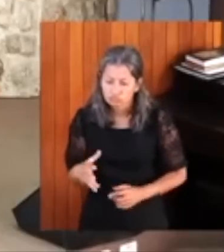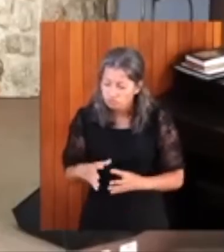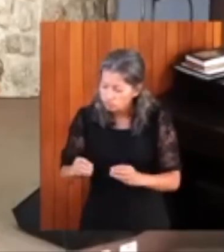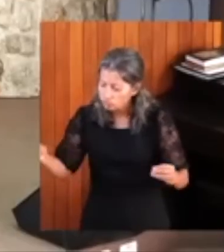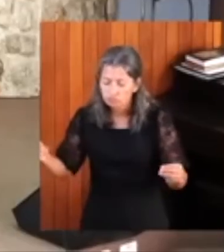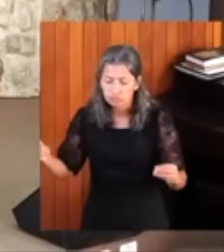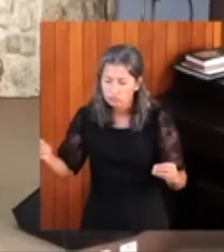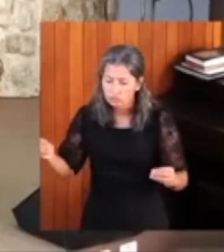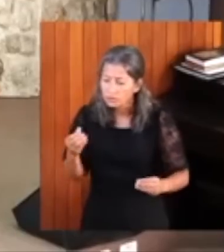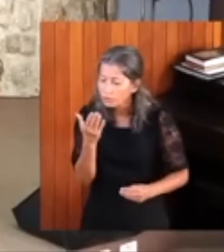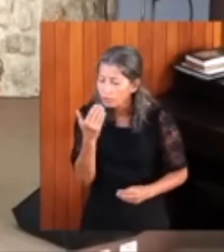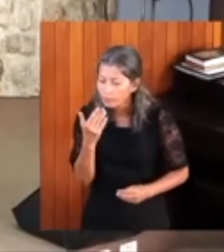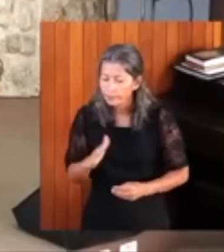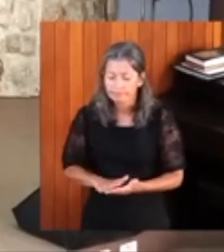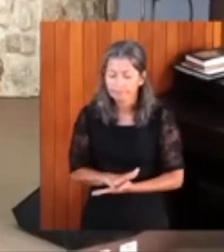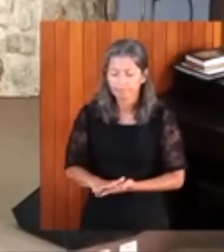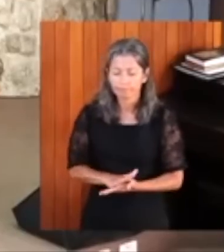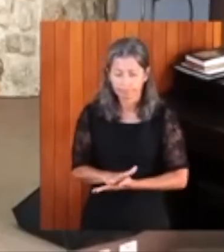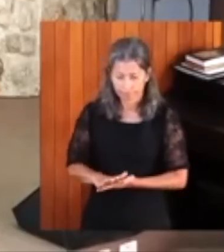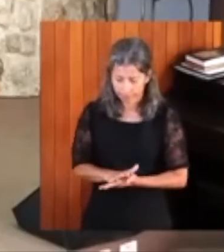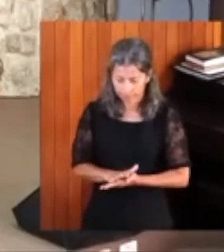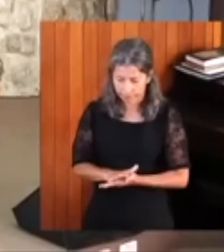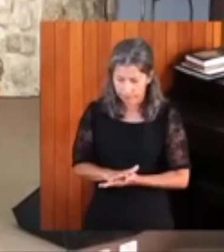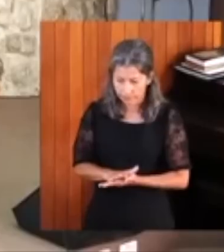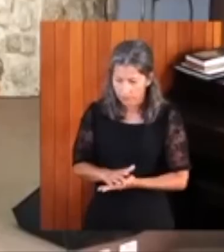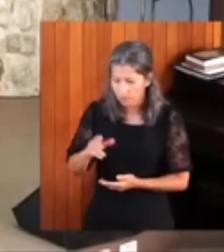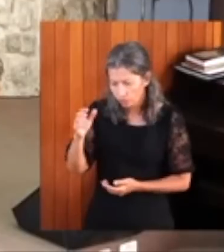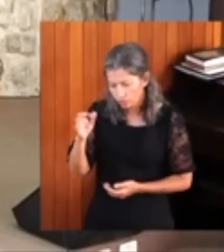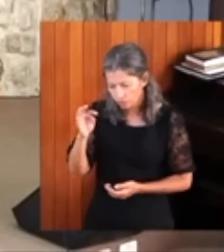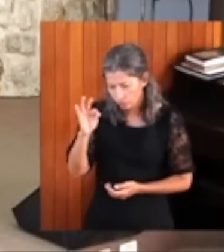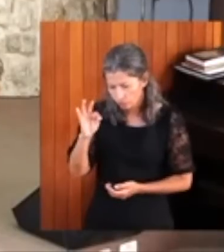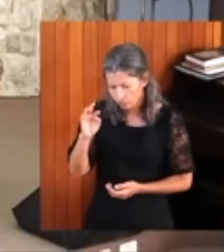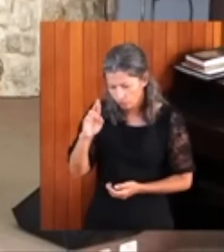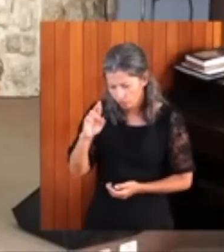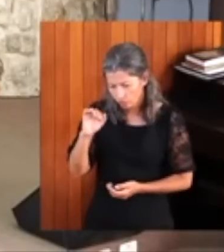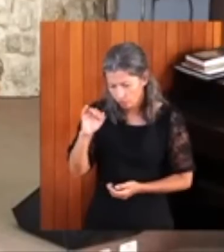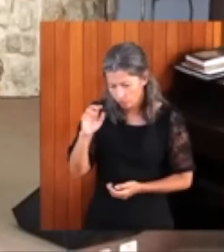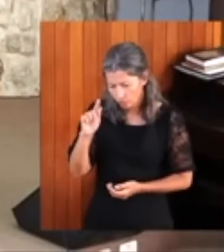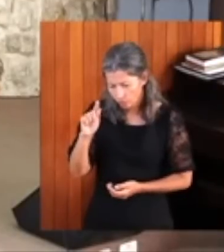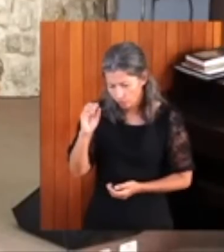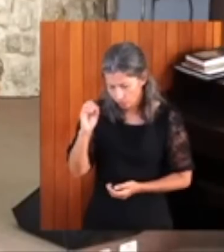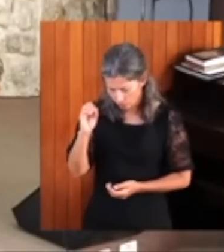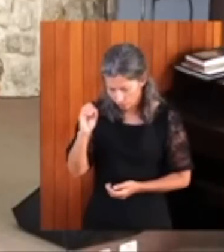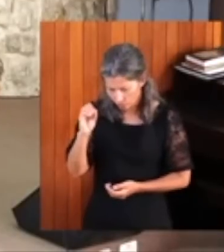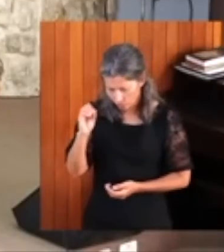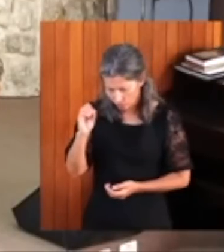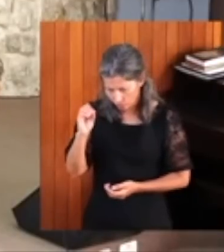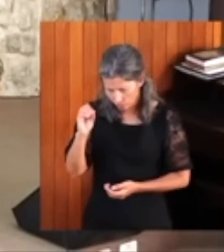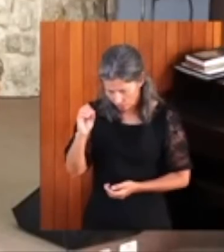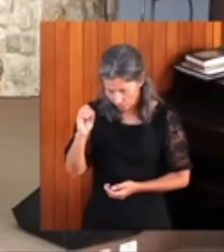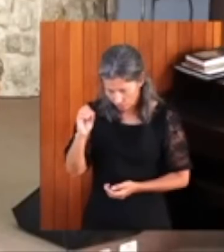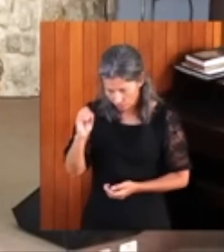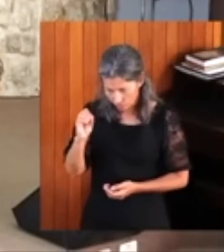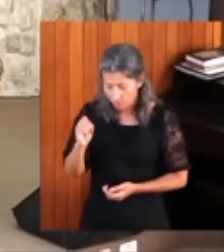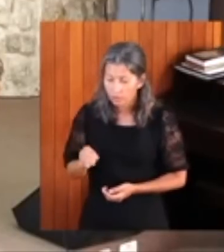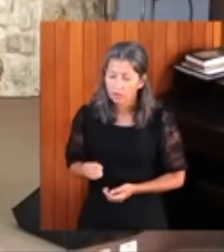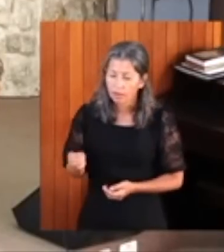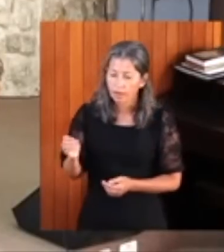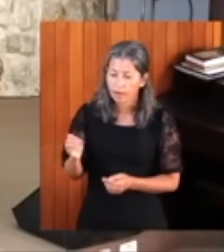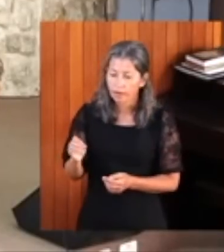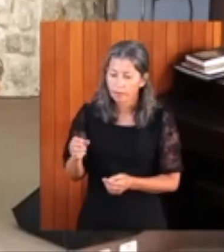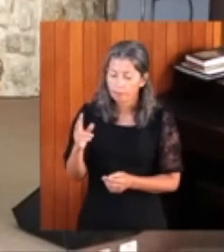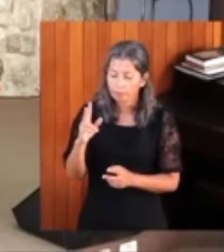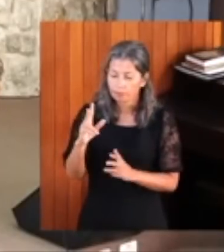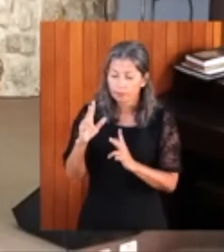mais esse alimento, né? E o trigo, ele remete ao pão, né? E pão remete ao quê? A palavra. É o momento que nós temos